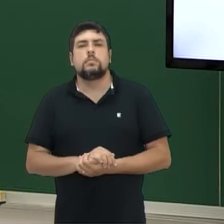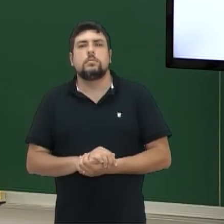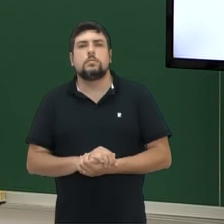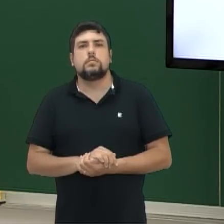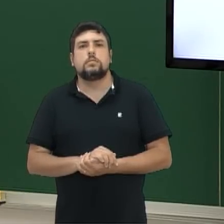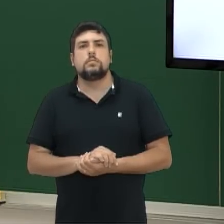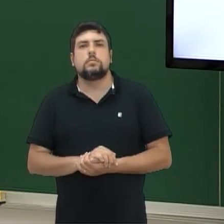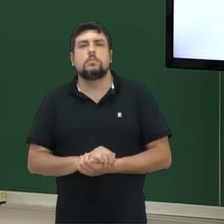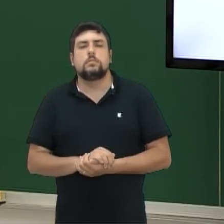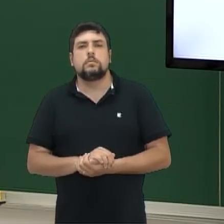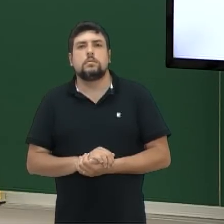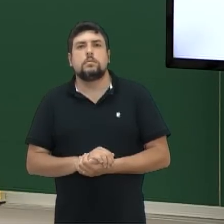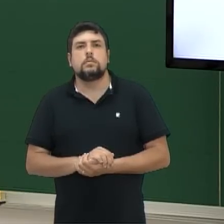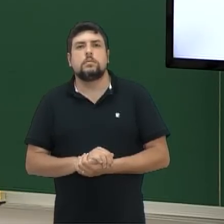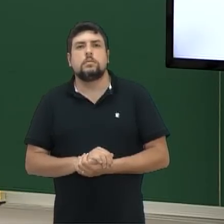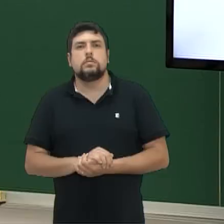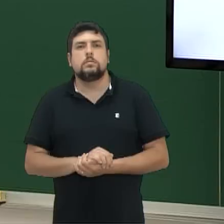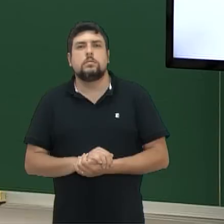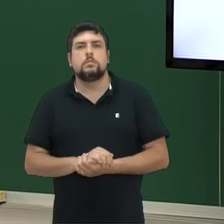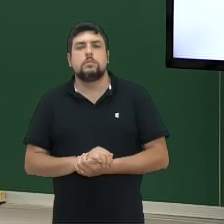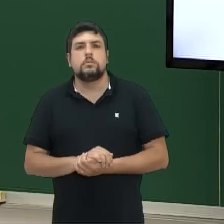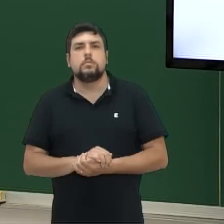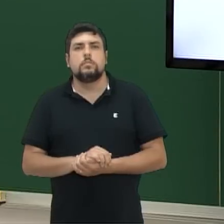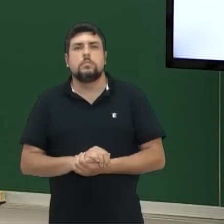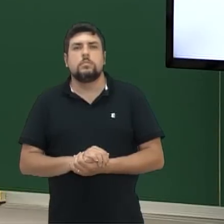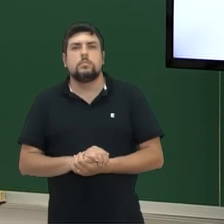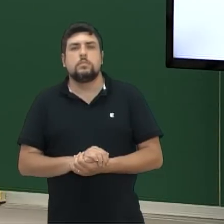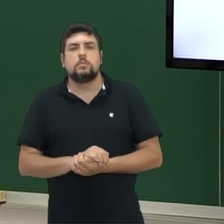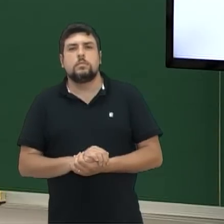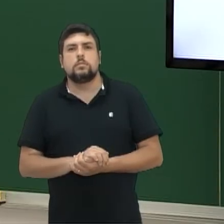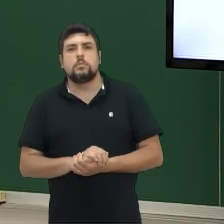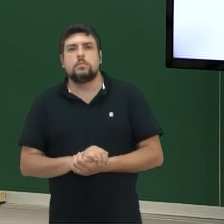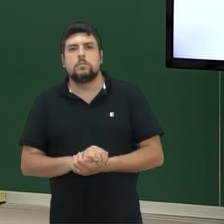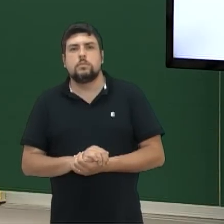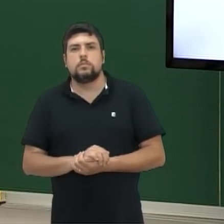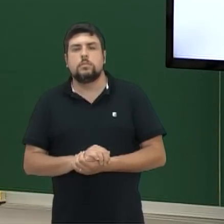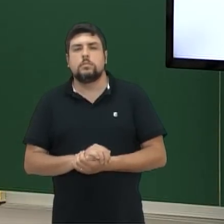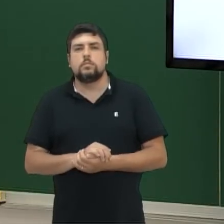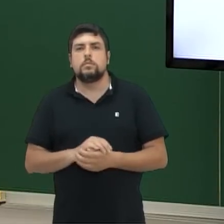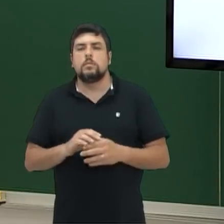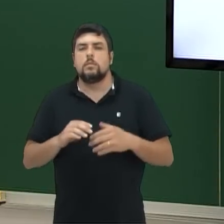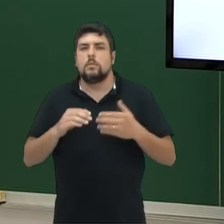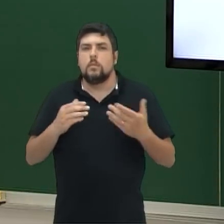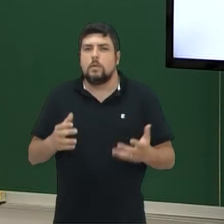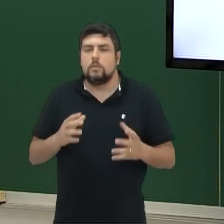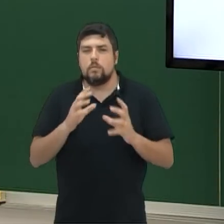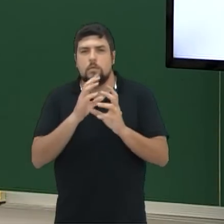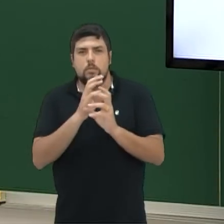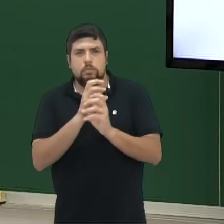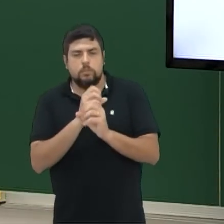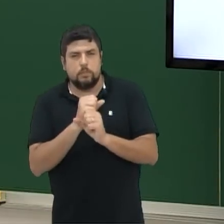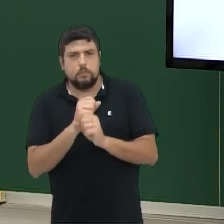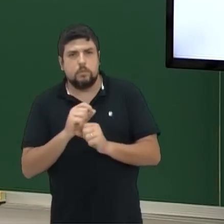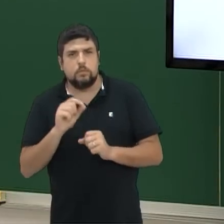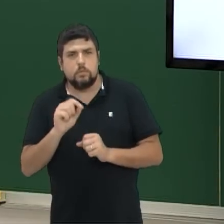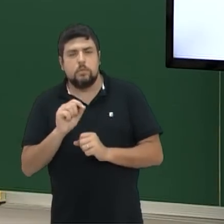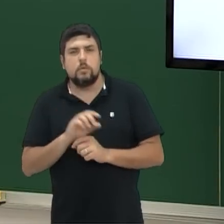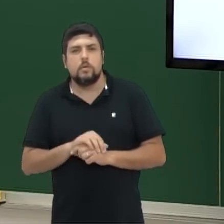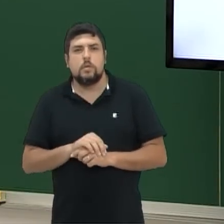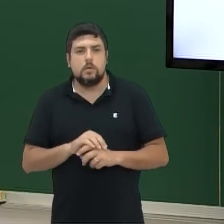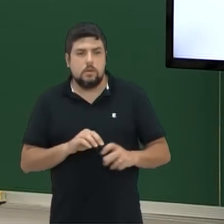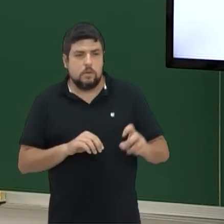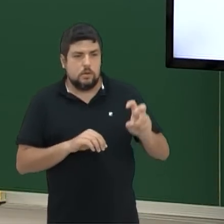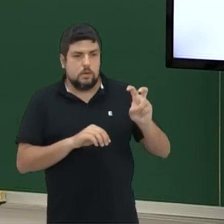gente vai multiplicar por 10 também. Fazendo esse processo, a gente vai ter que 5